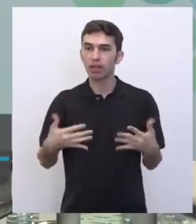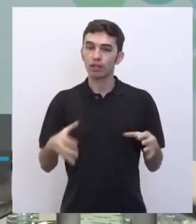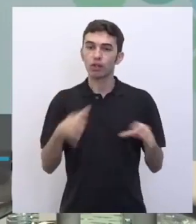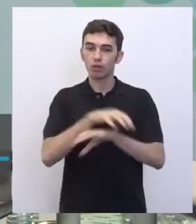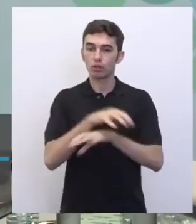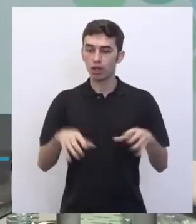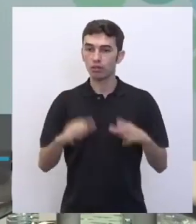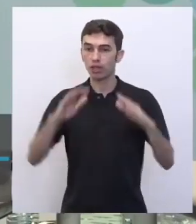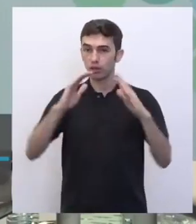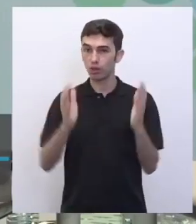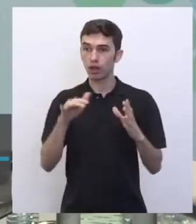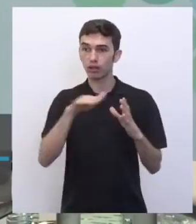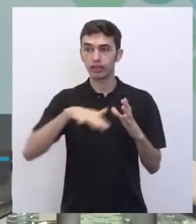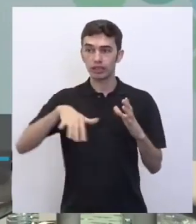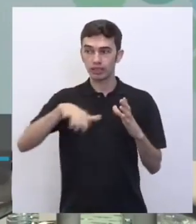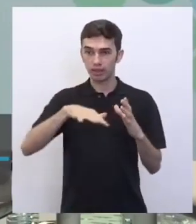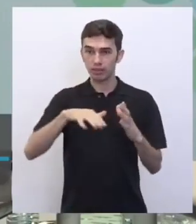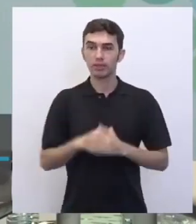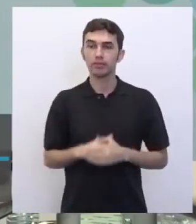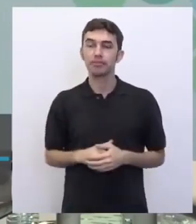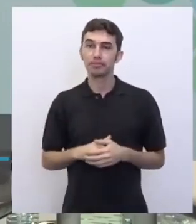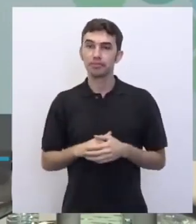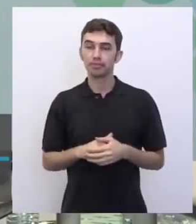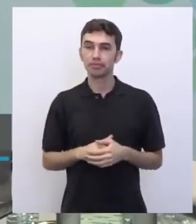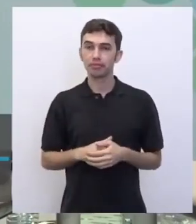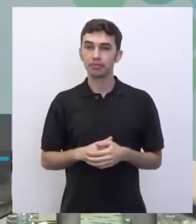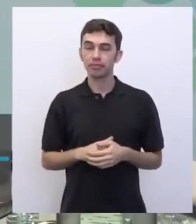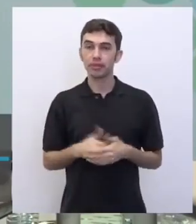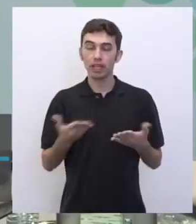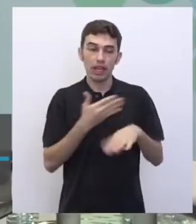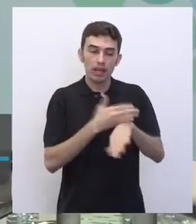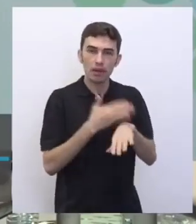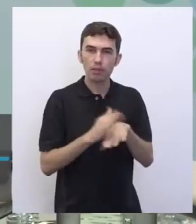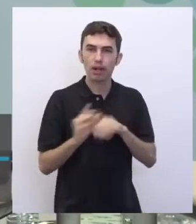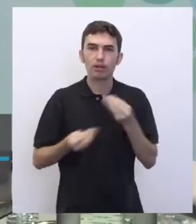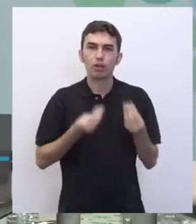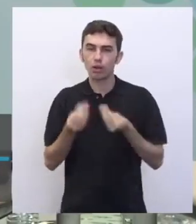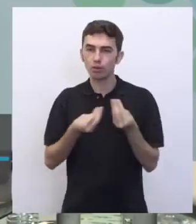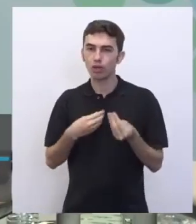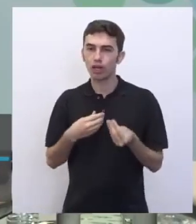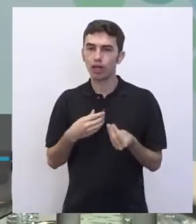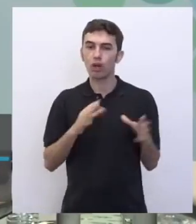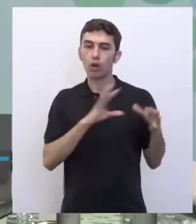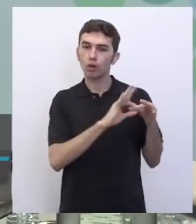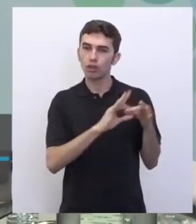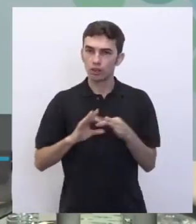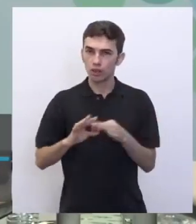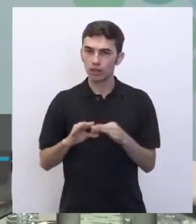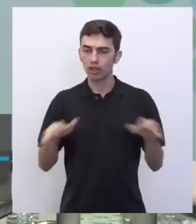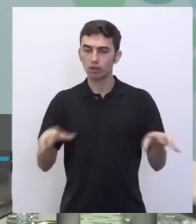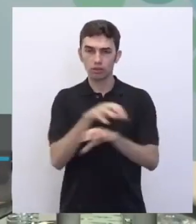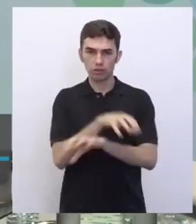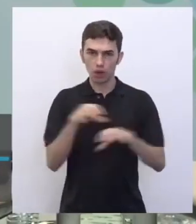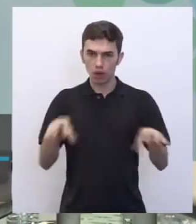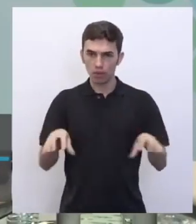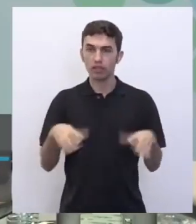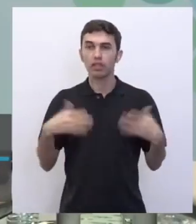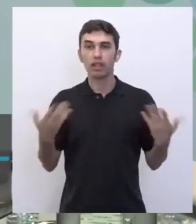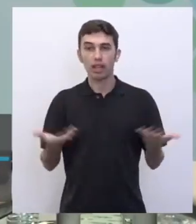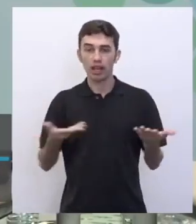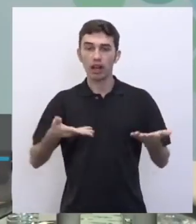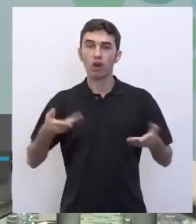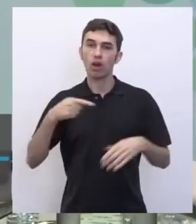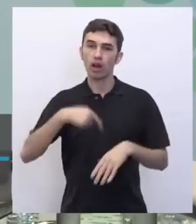dos ecossistemas. Então, essa aula, ela foi, né, elaborada da seguinte maneira: contextualizar os biomas para nessa aula